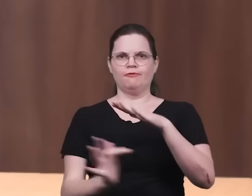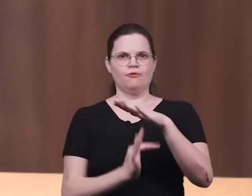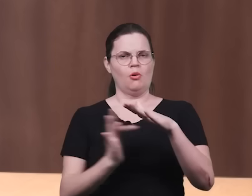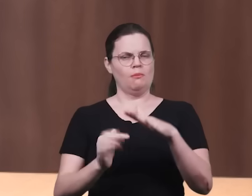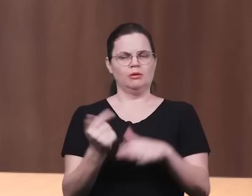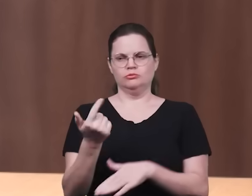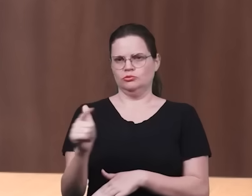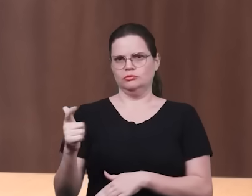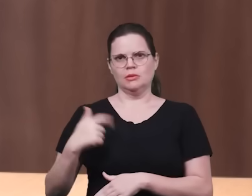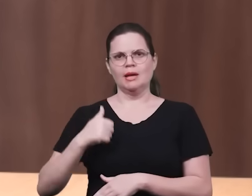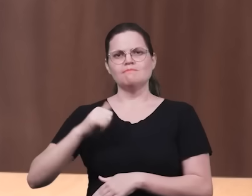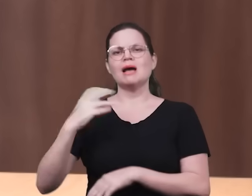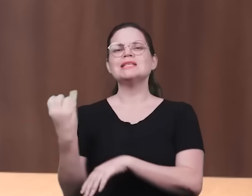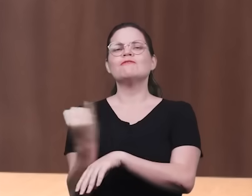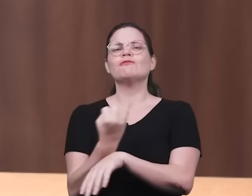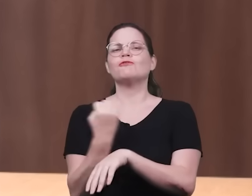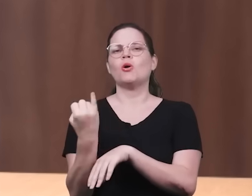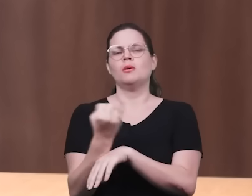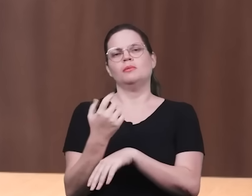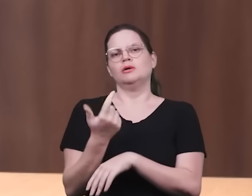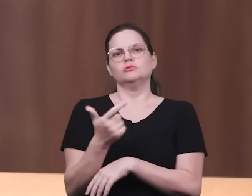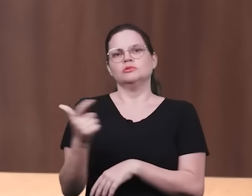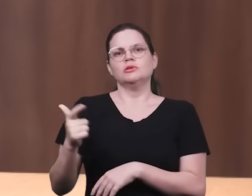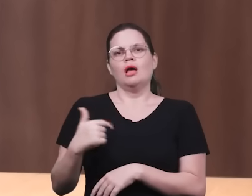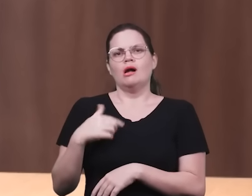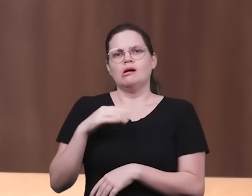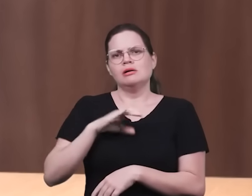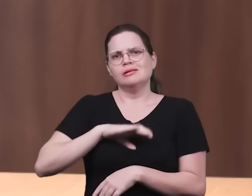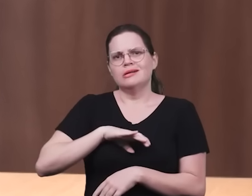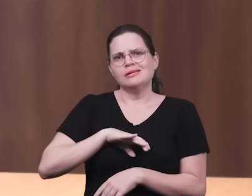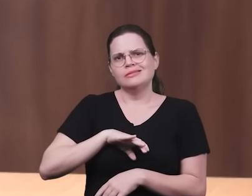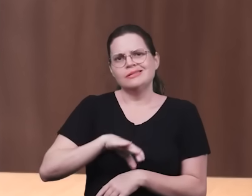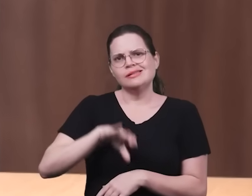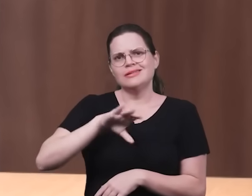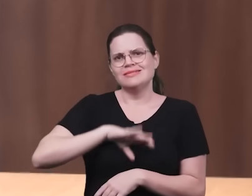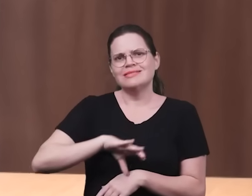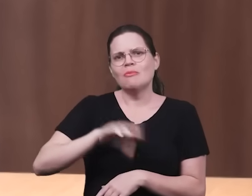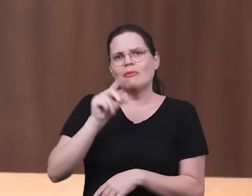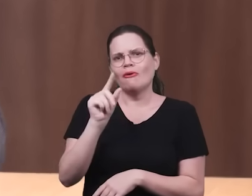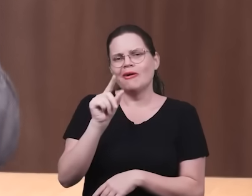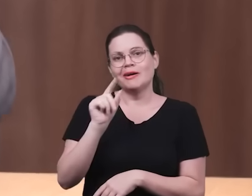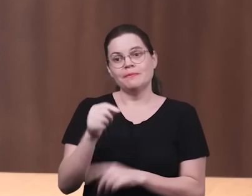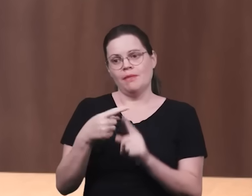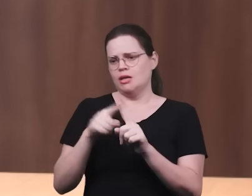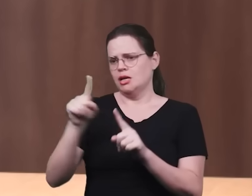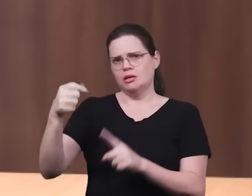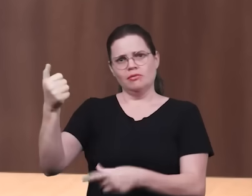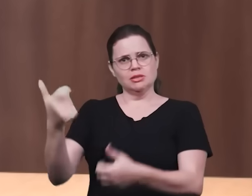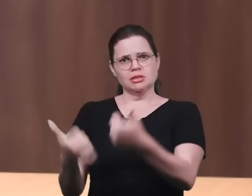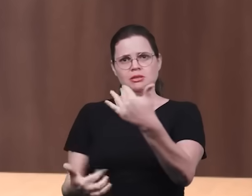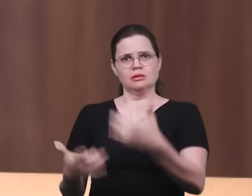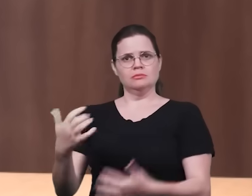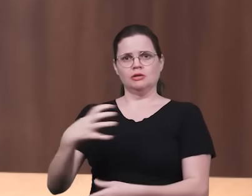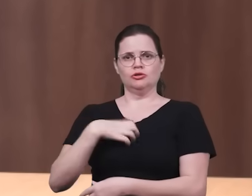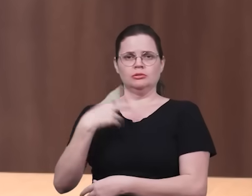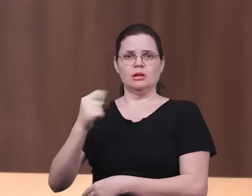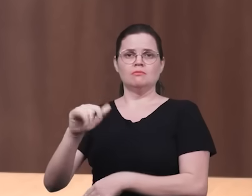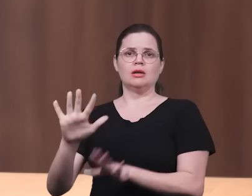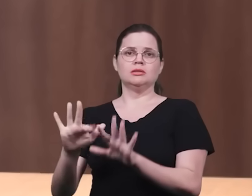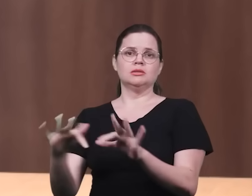muita cultura, que não domina bem a língua portuguesa, ele vai descrever